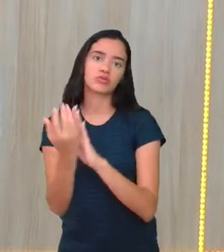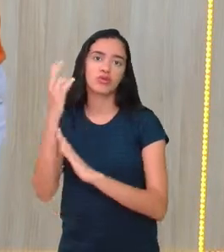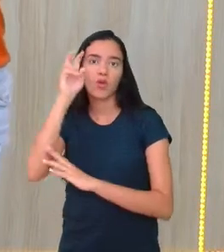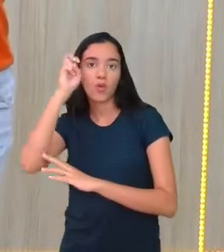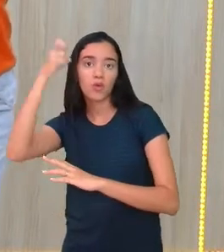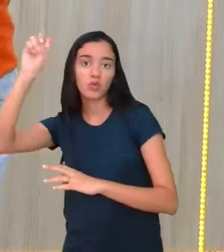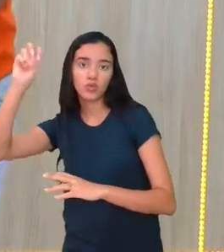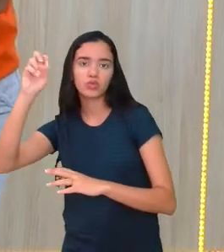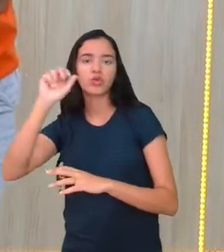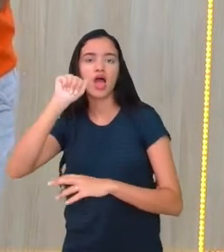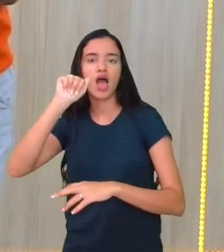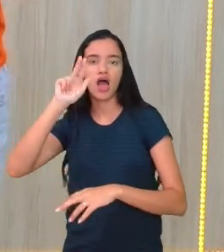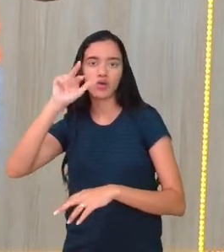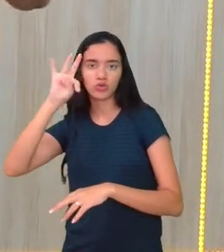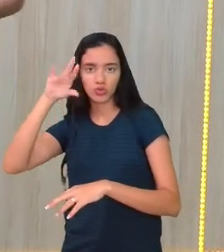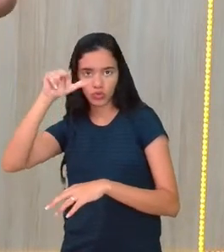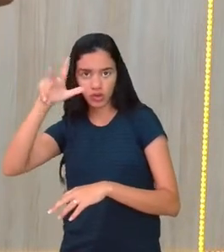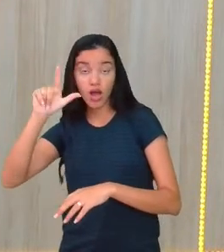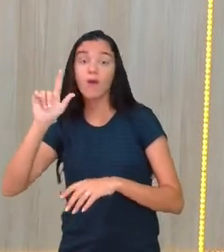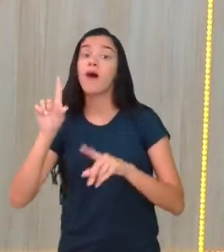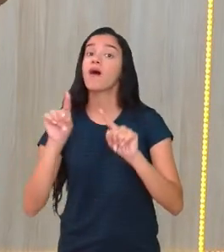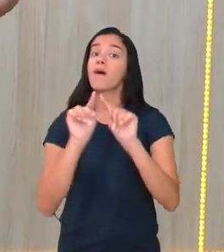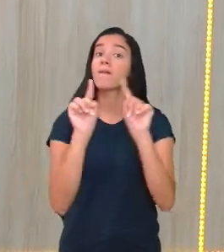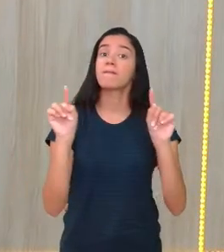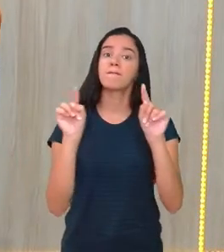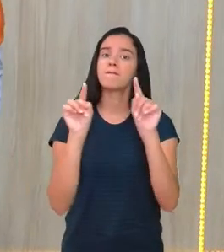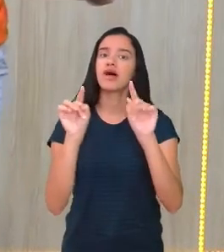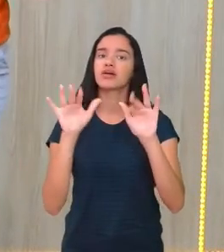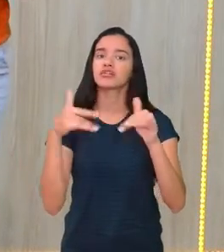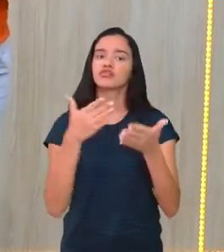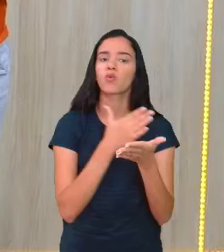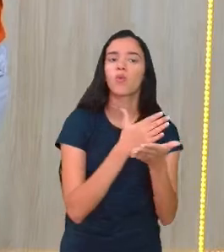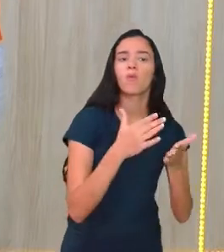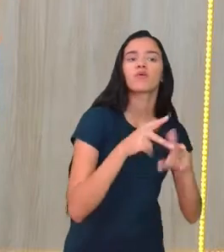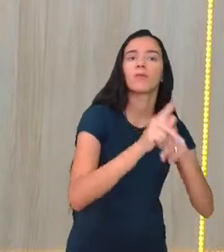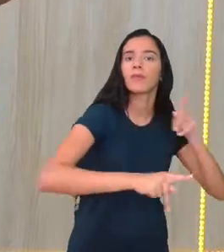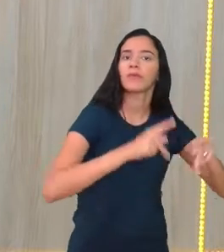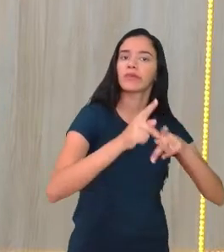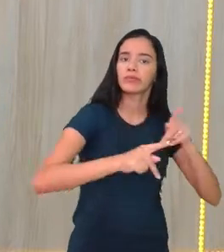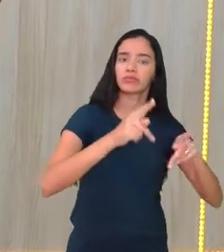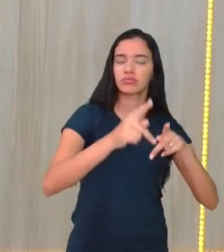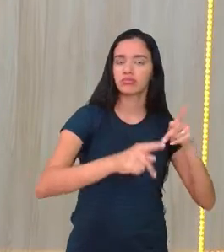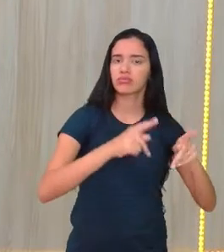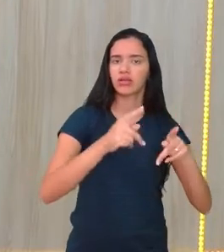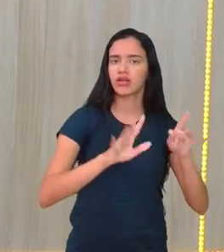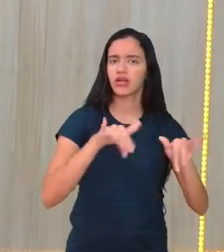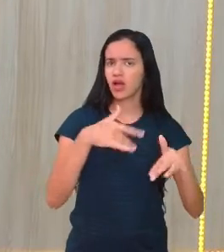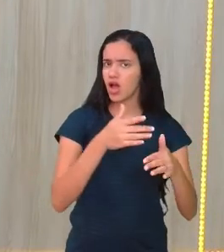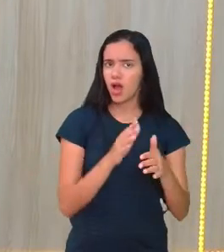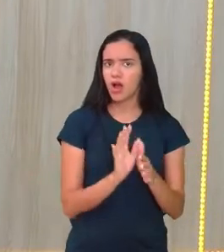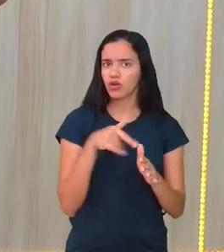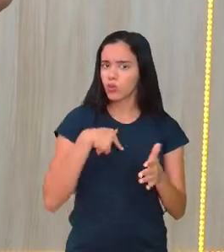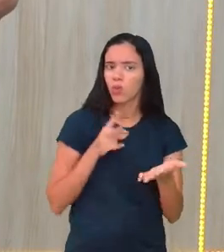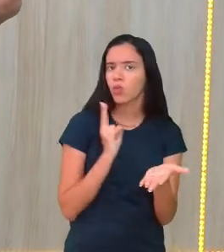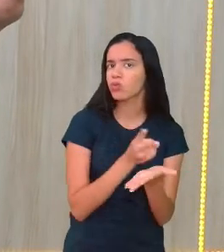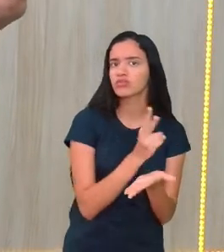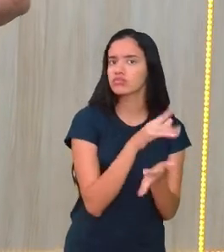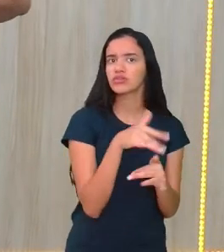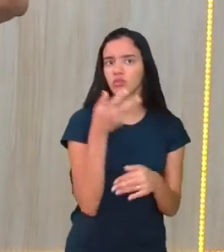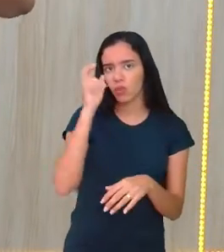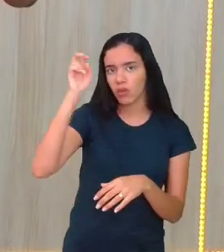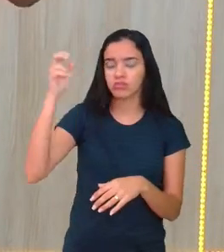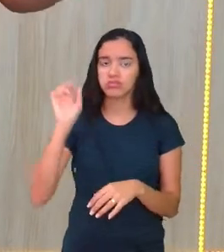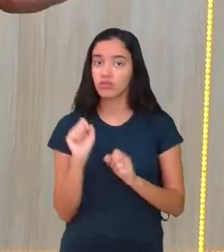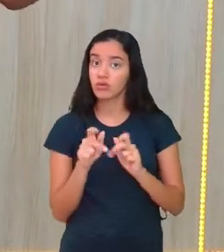cultura autoral, mas de raiz popular. Não deixou de ser música popular, de ser cultura popular,